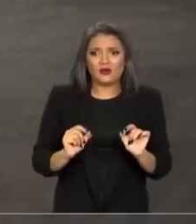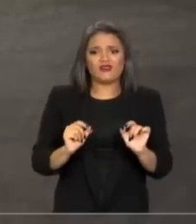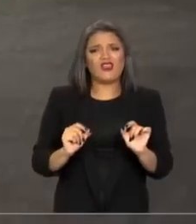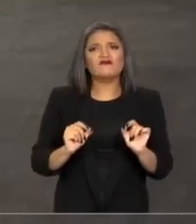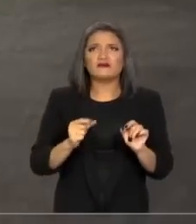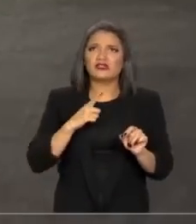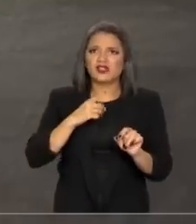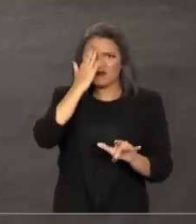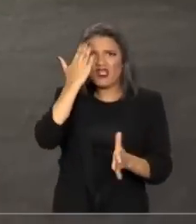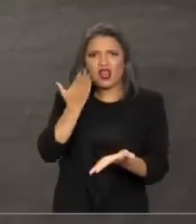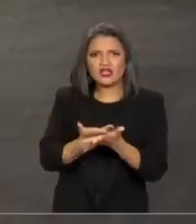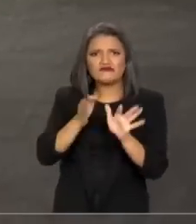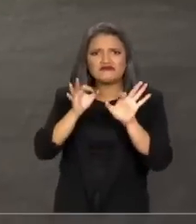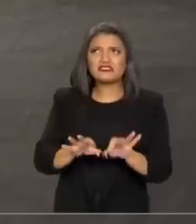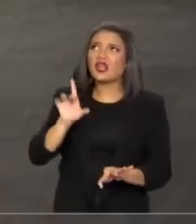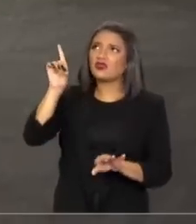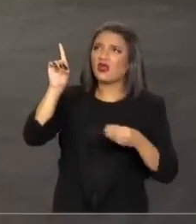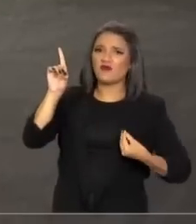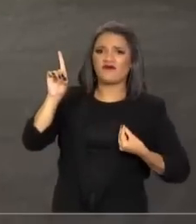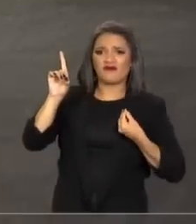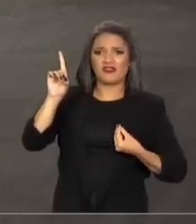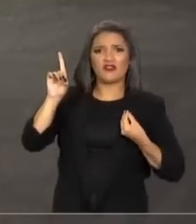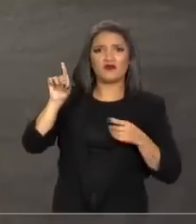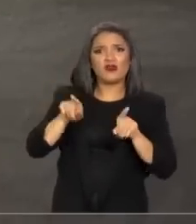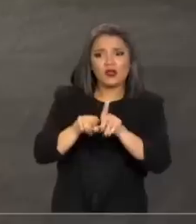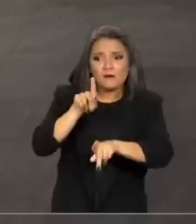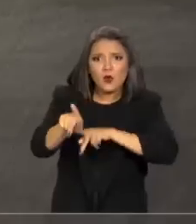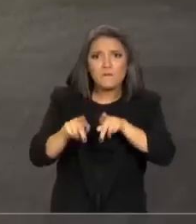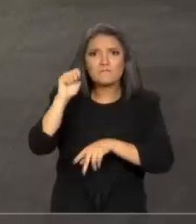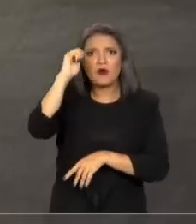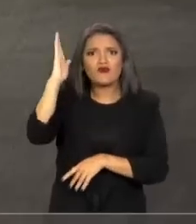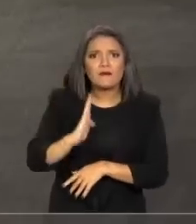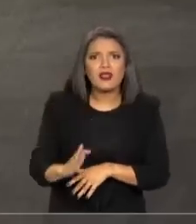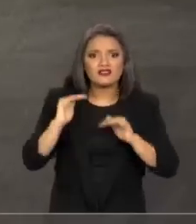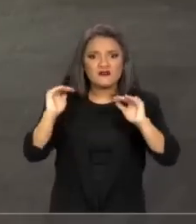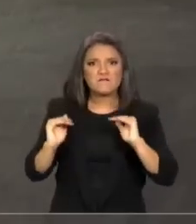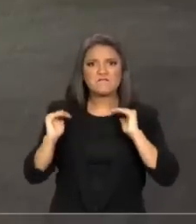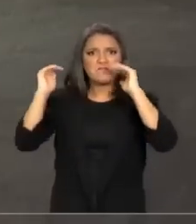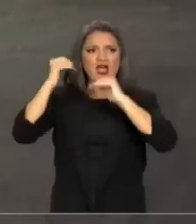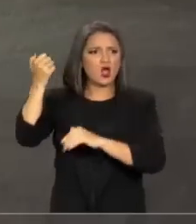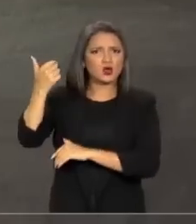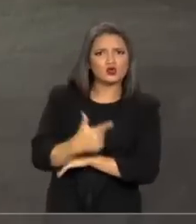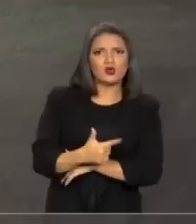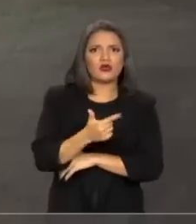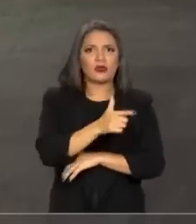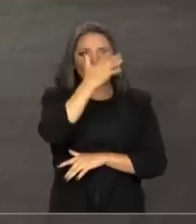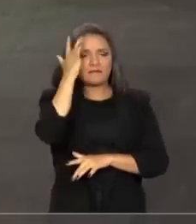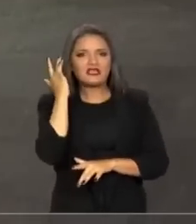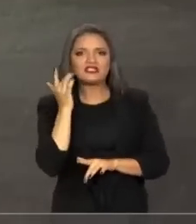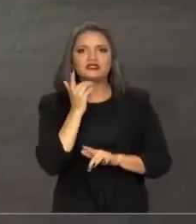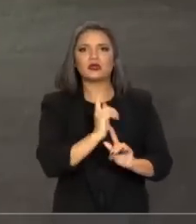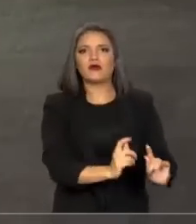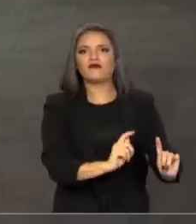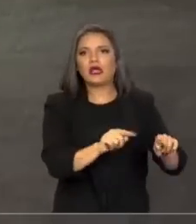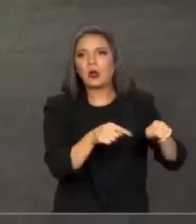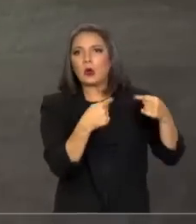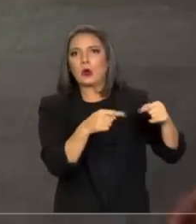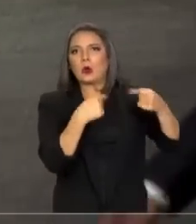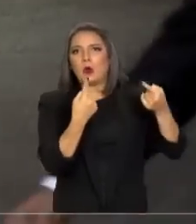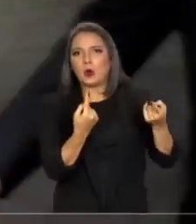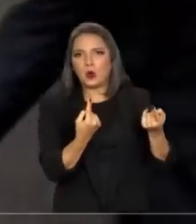que Deus existe e decompor o brasileiro é maior do que qualquer pessoa que tentava